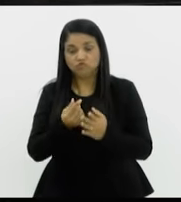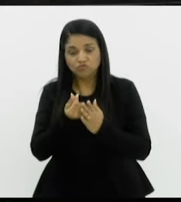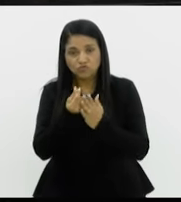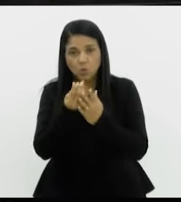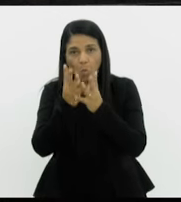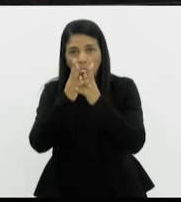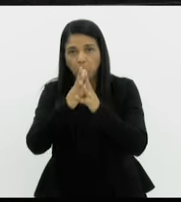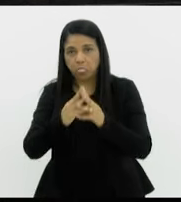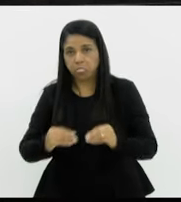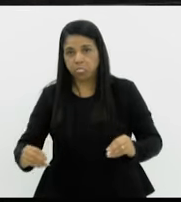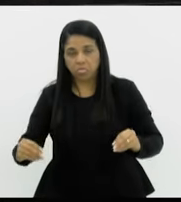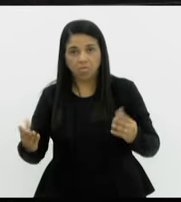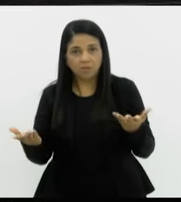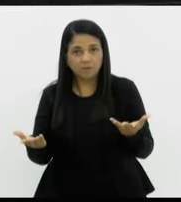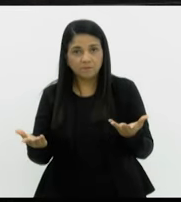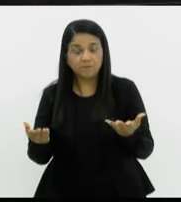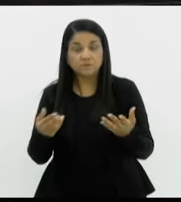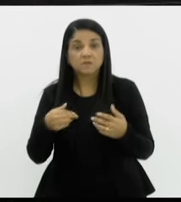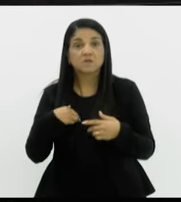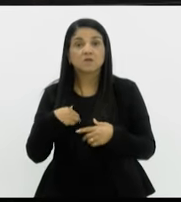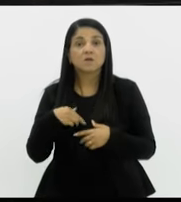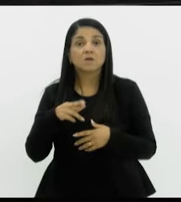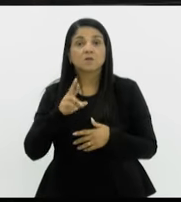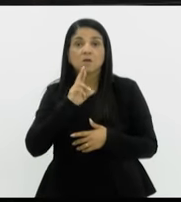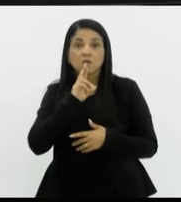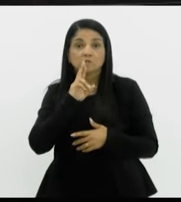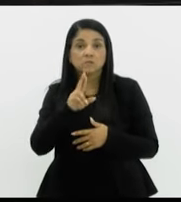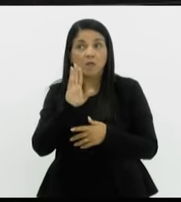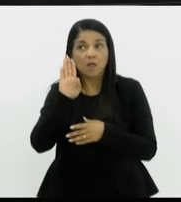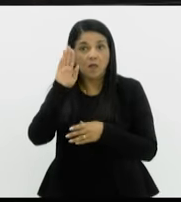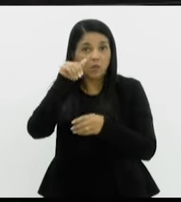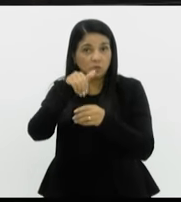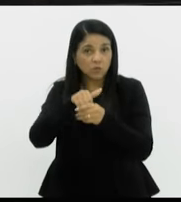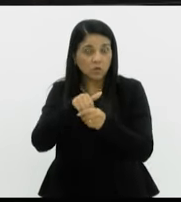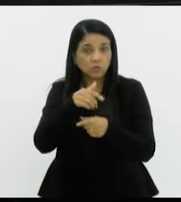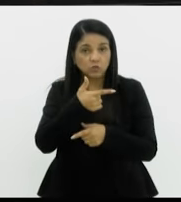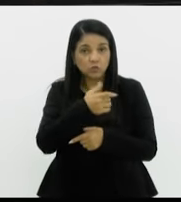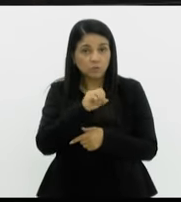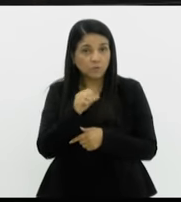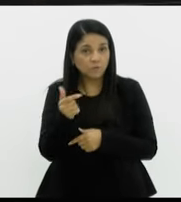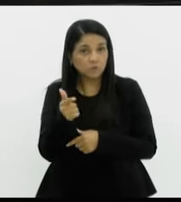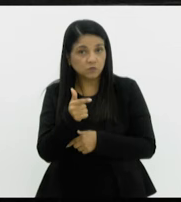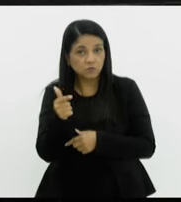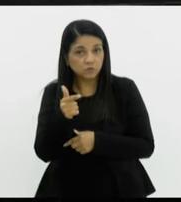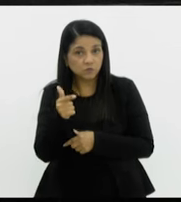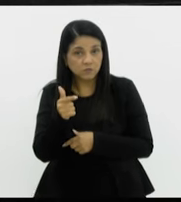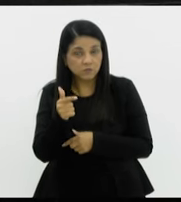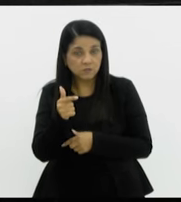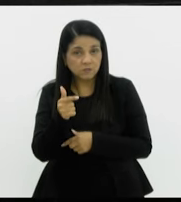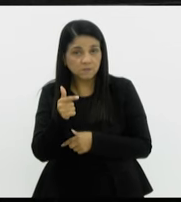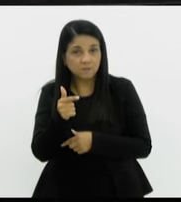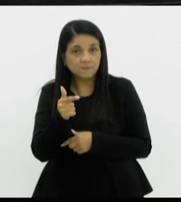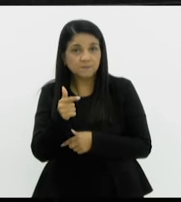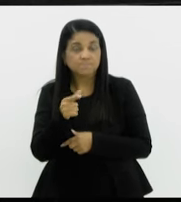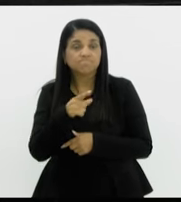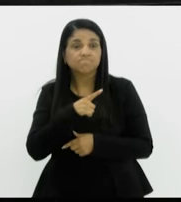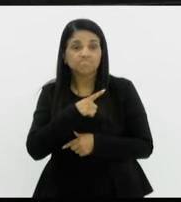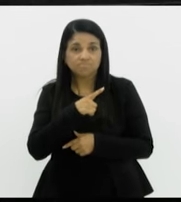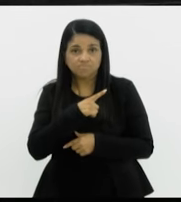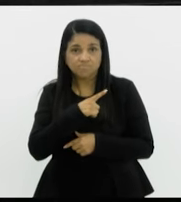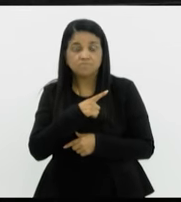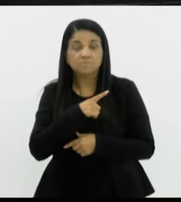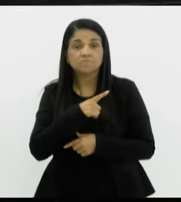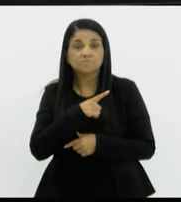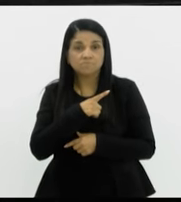esvaiu-se. Os resultados eleitorais em 2022, para aqueles que estavam no